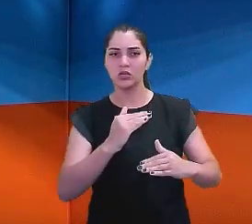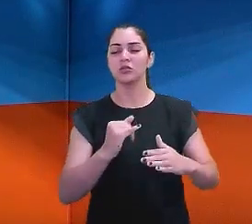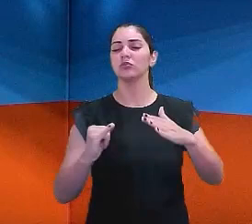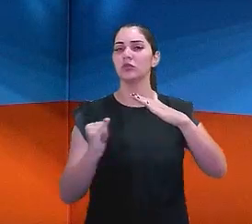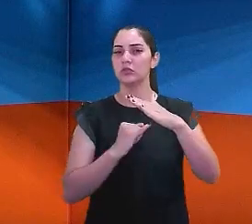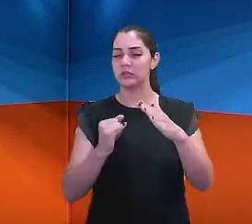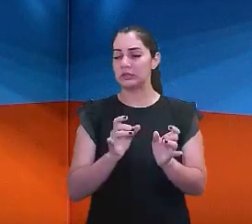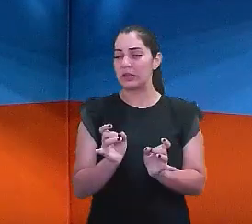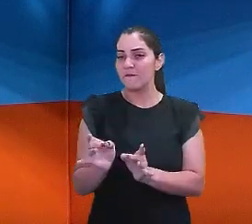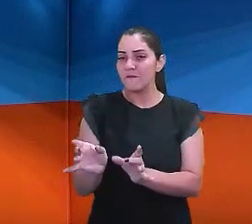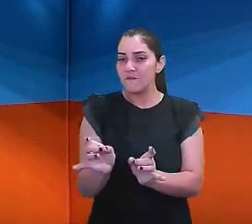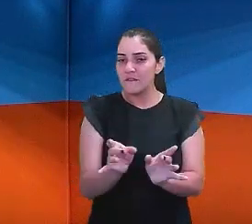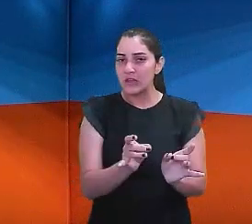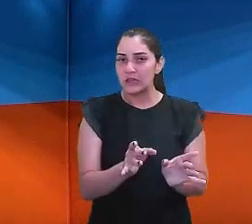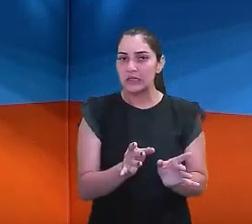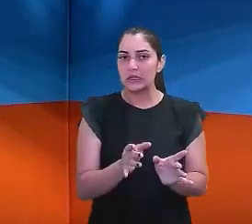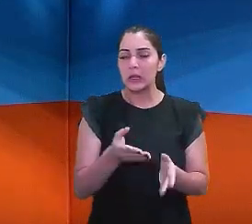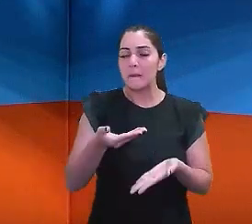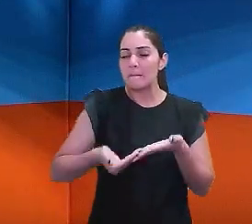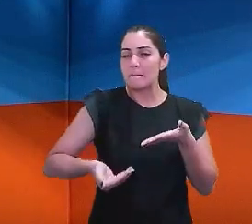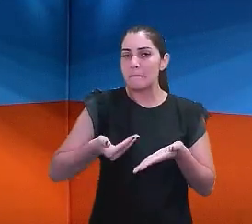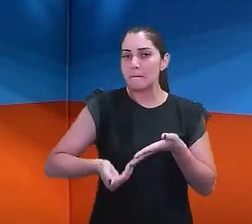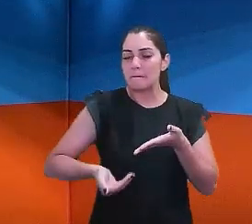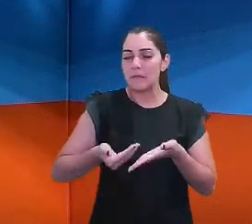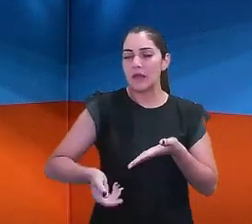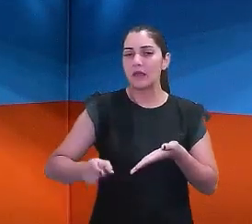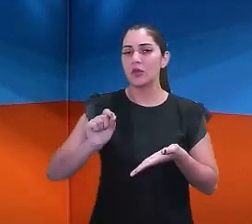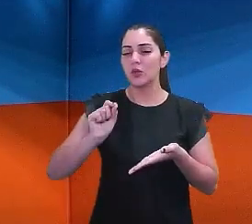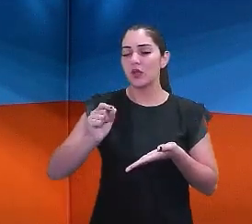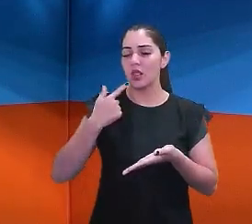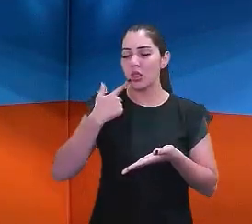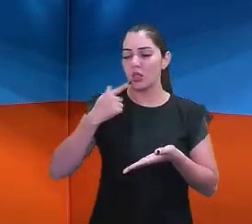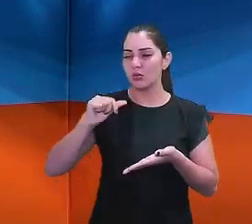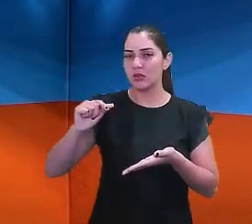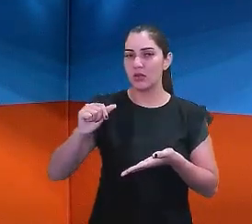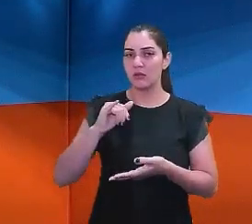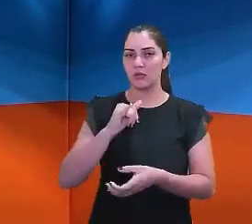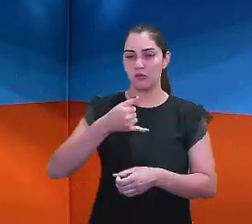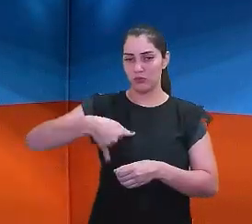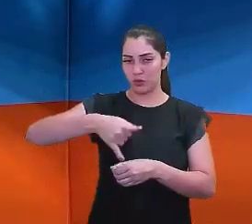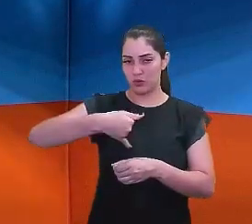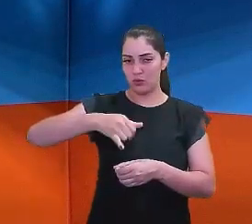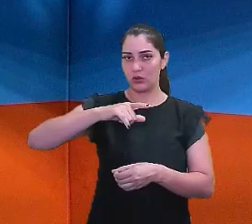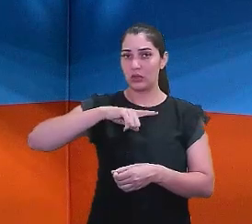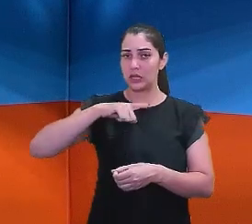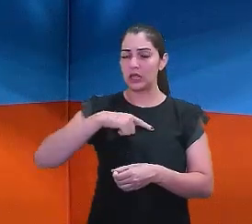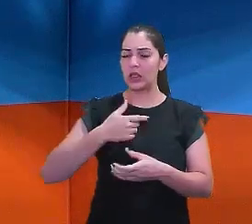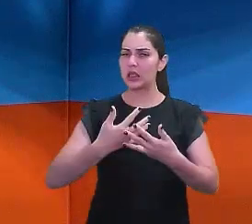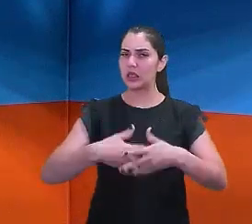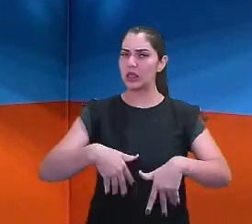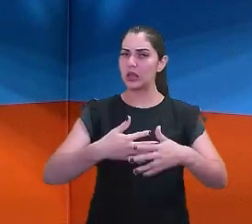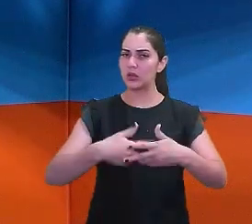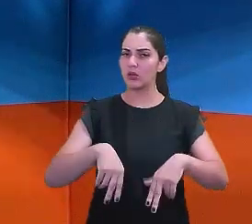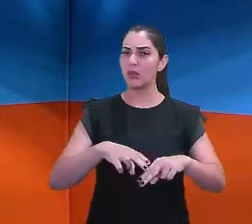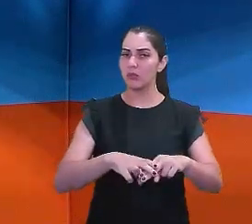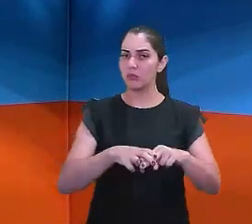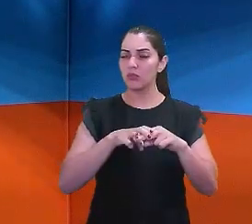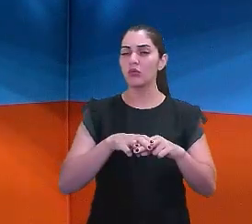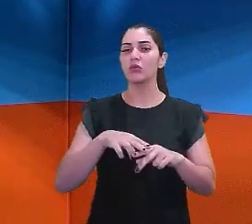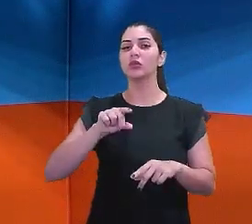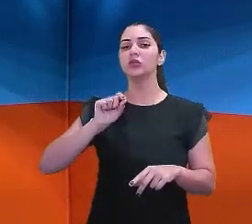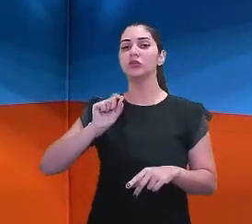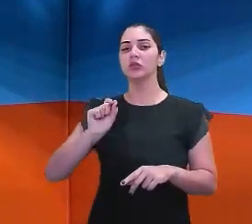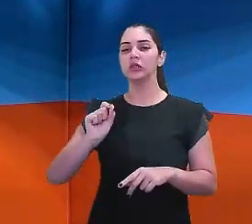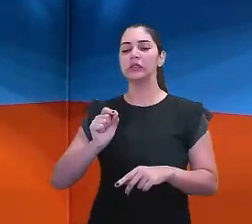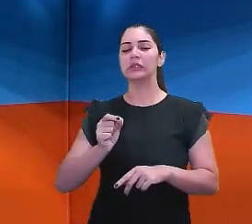ser comercializado, se perde nesse sal de cozinha o iodo que teria nele naturalmente devido a esse processo